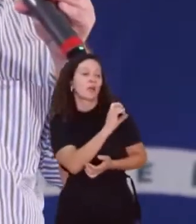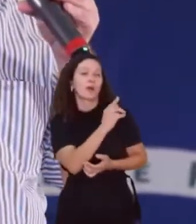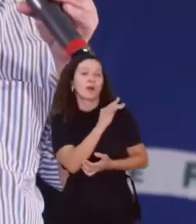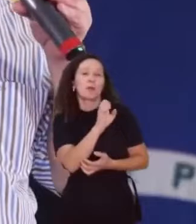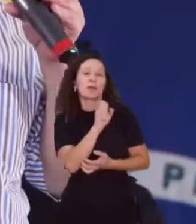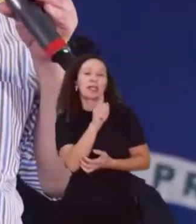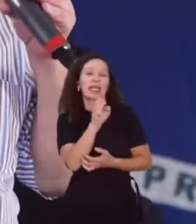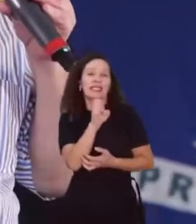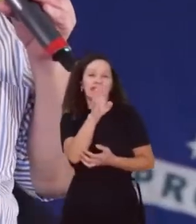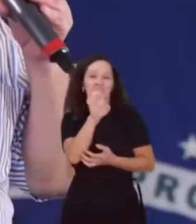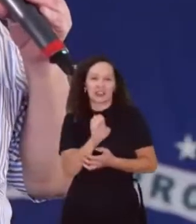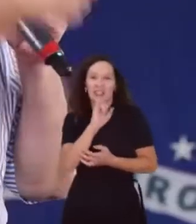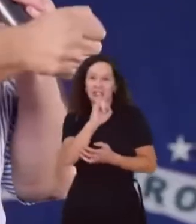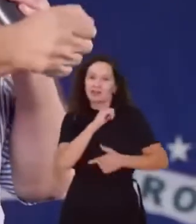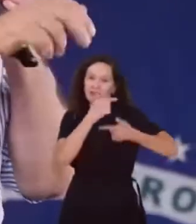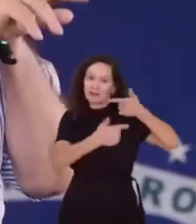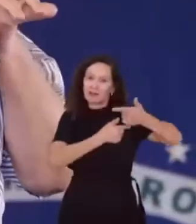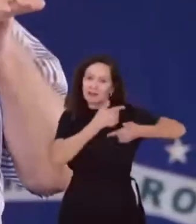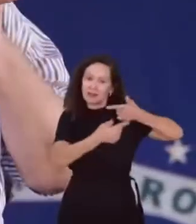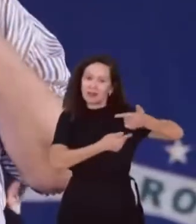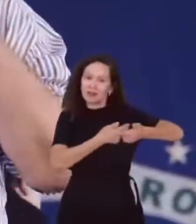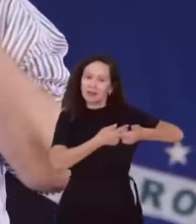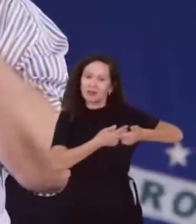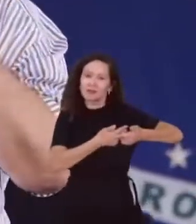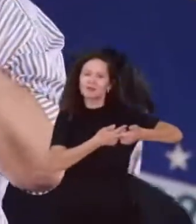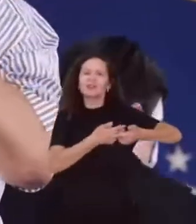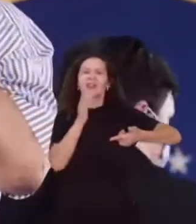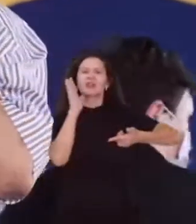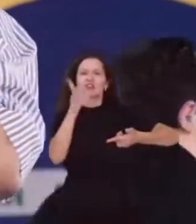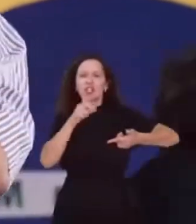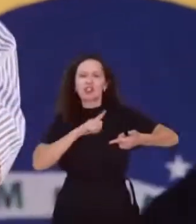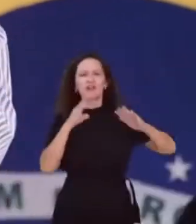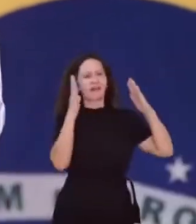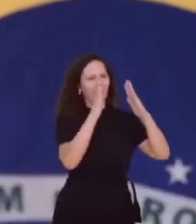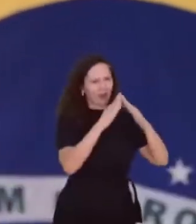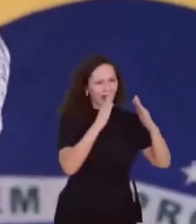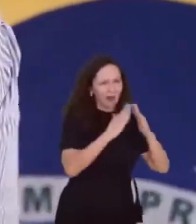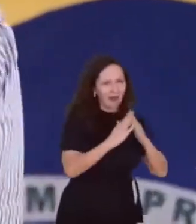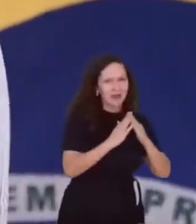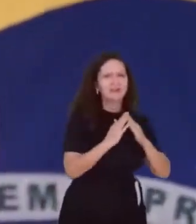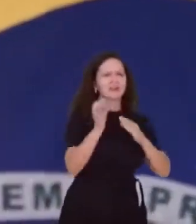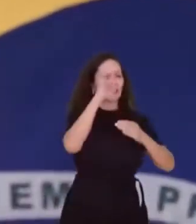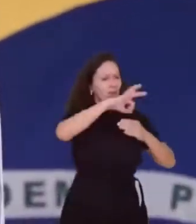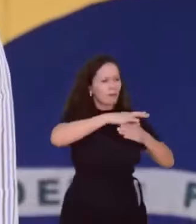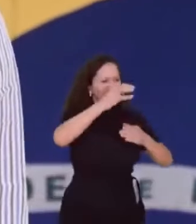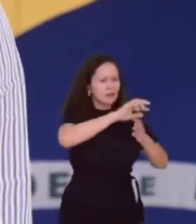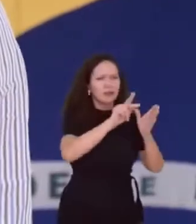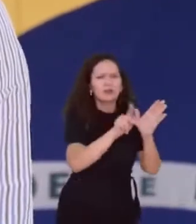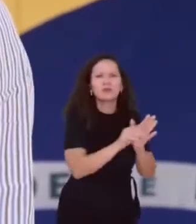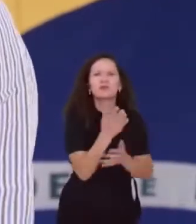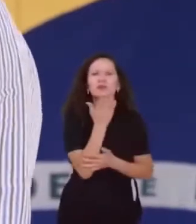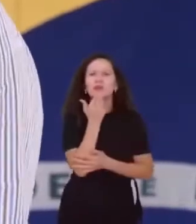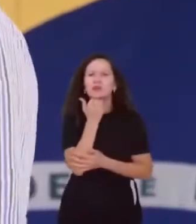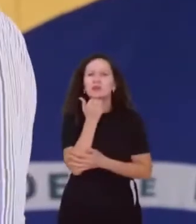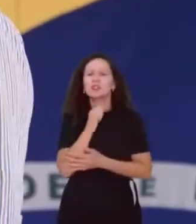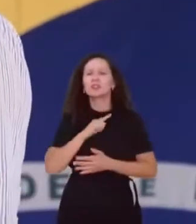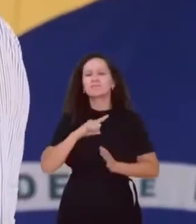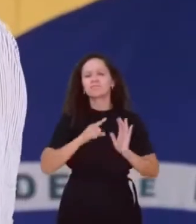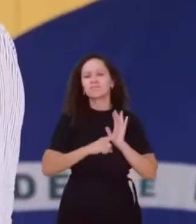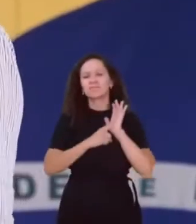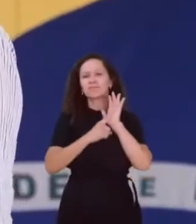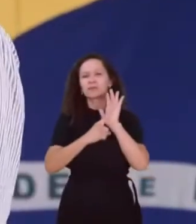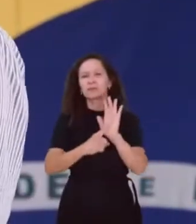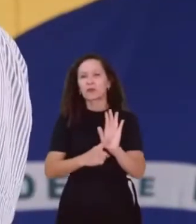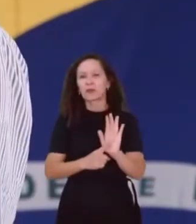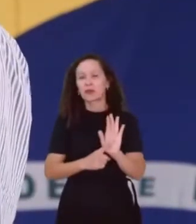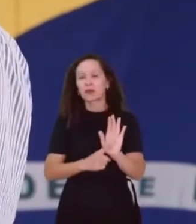a possibilidade de ter a terra, de produzir os alimentos, se me apresentarem, João Pedro, um título